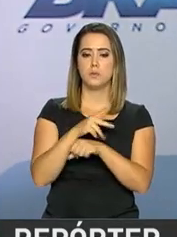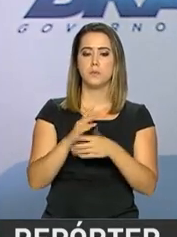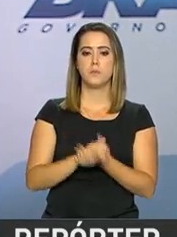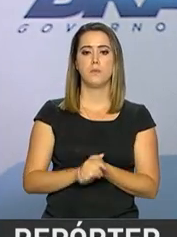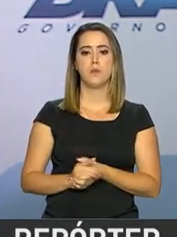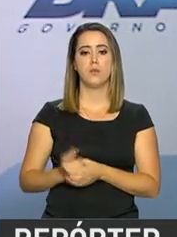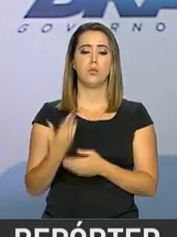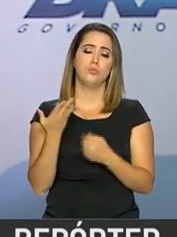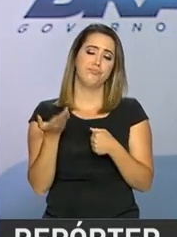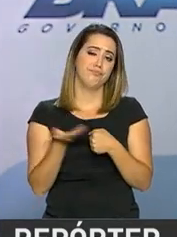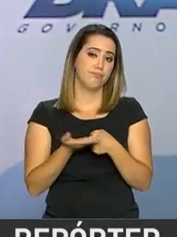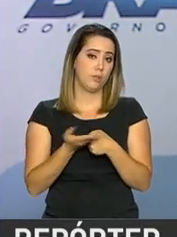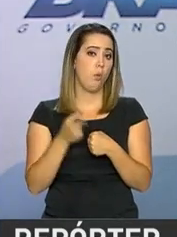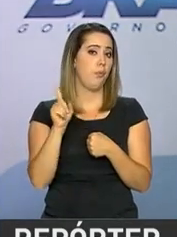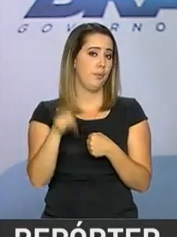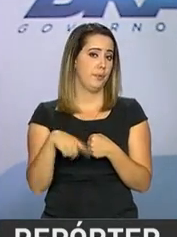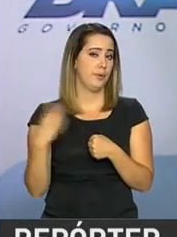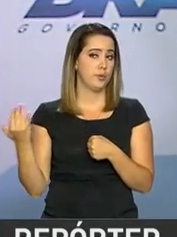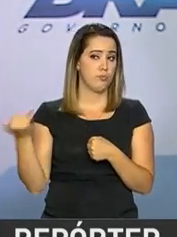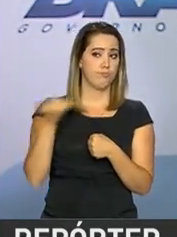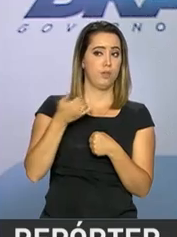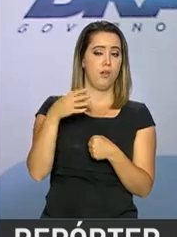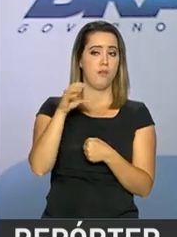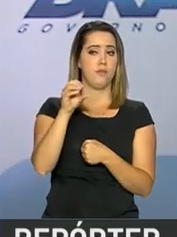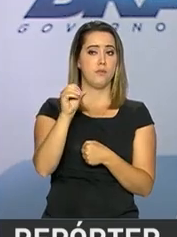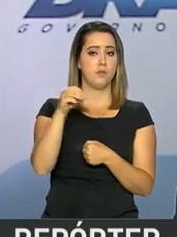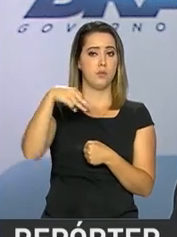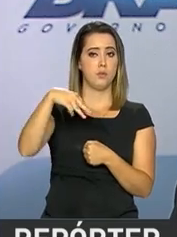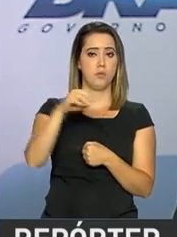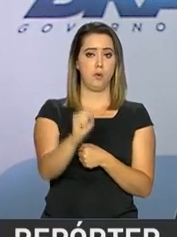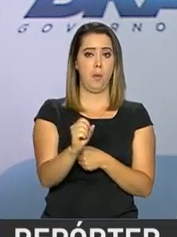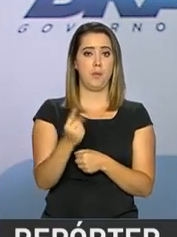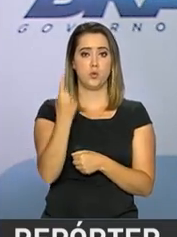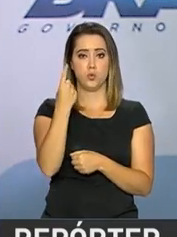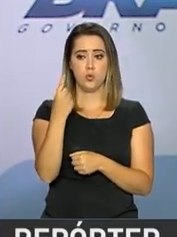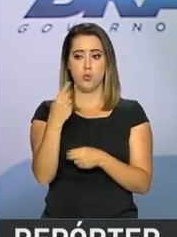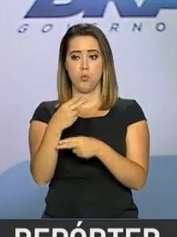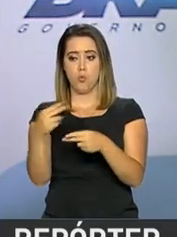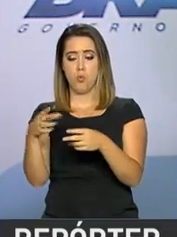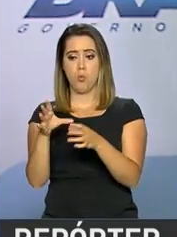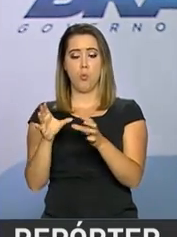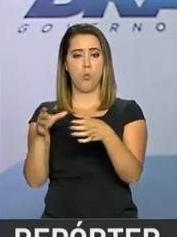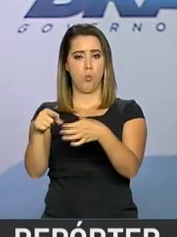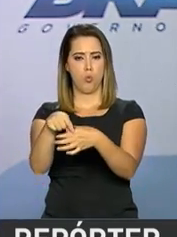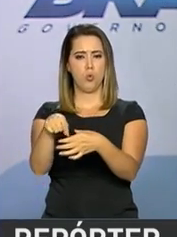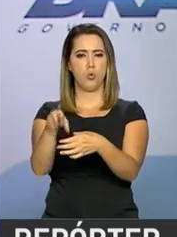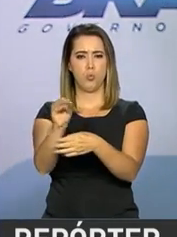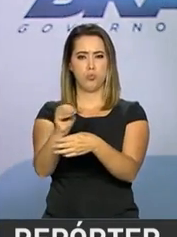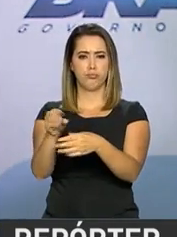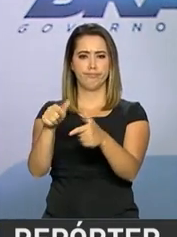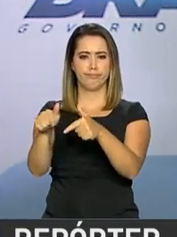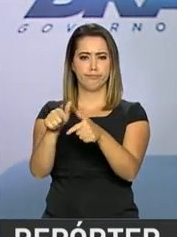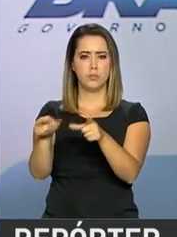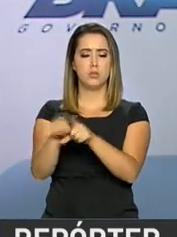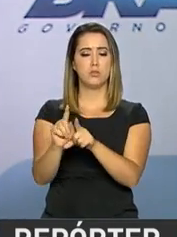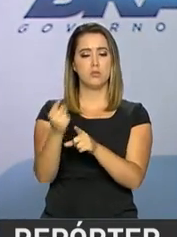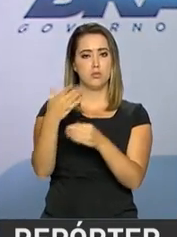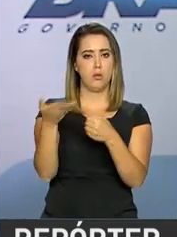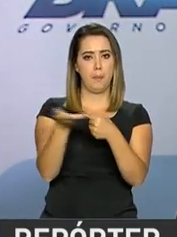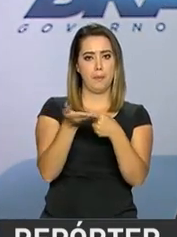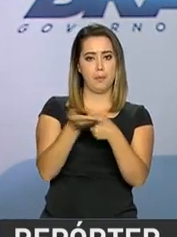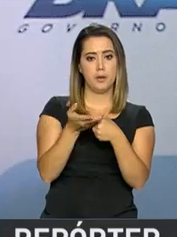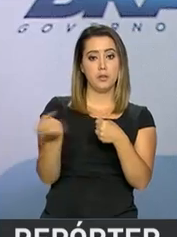temos uma média recomendada pela OMS de um equipamento para cada 500 mil habitantes. Estamos tentando alcançar essa média,